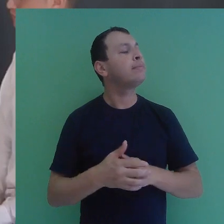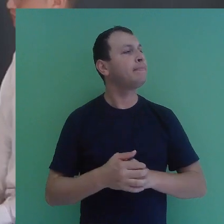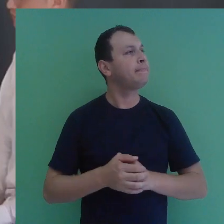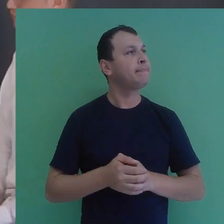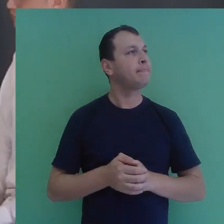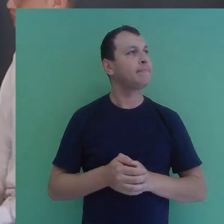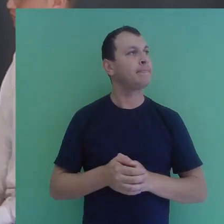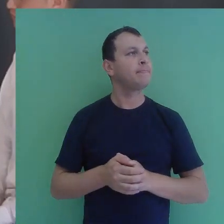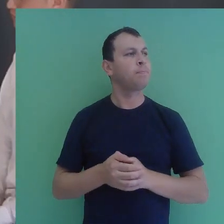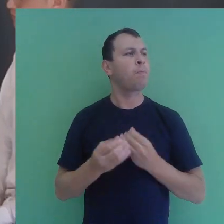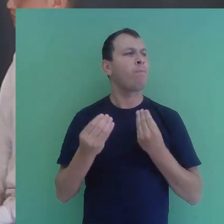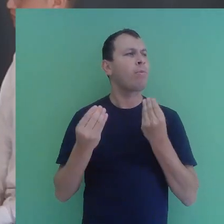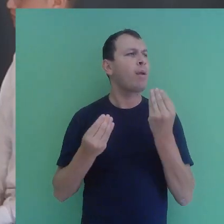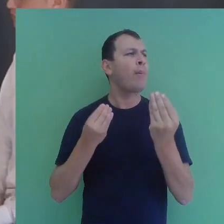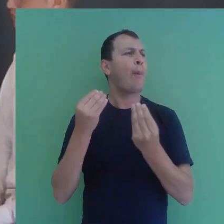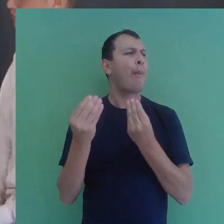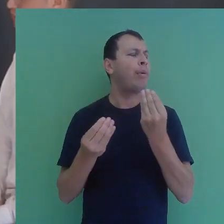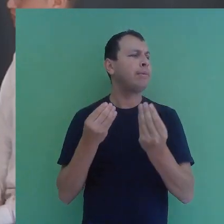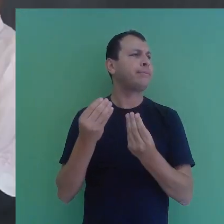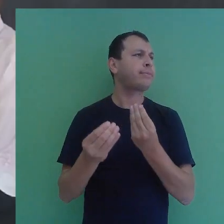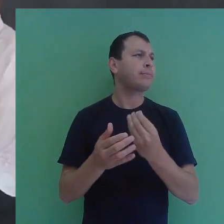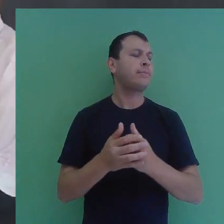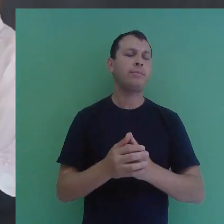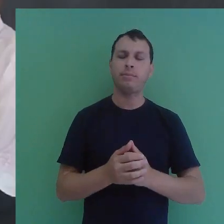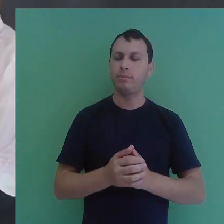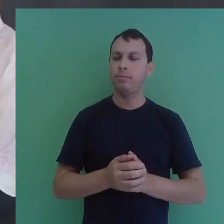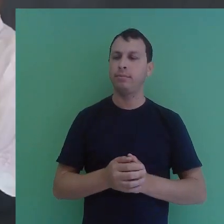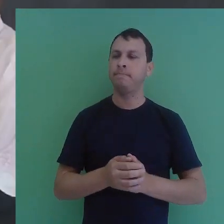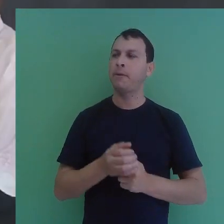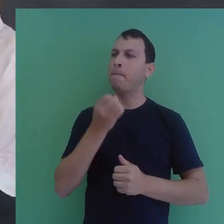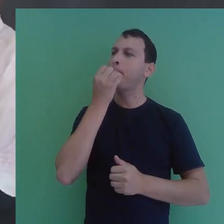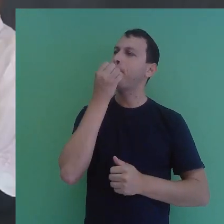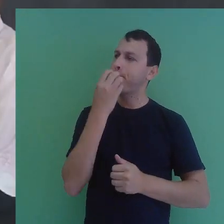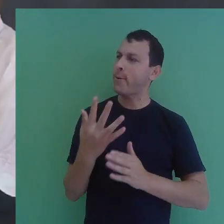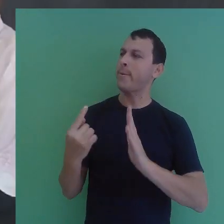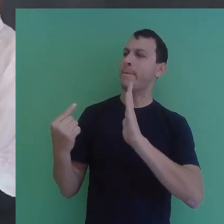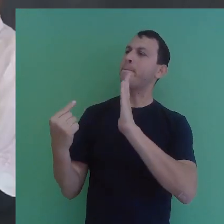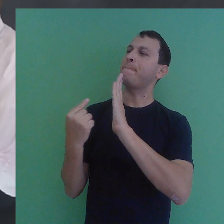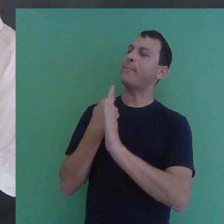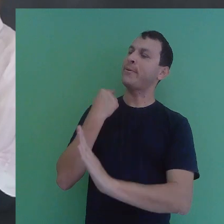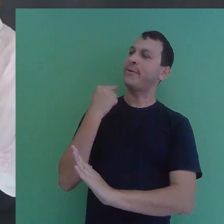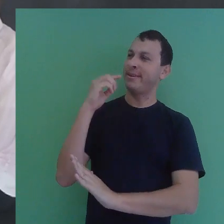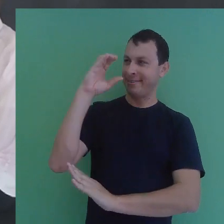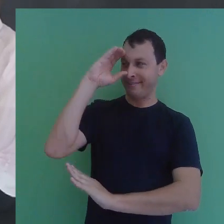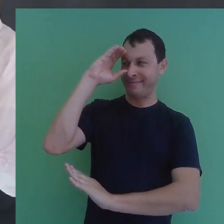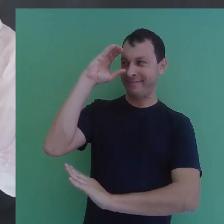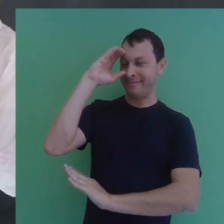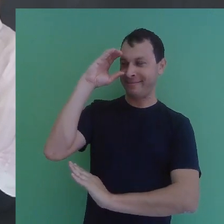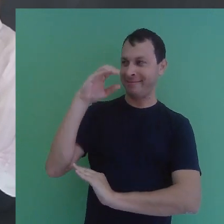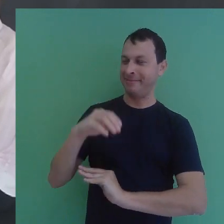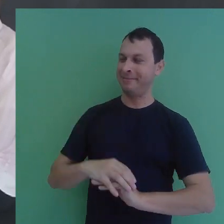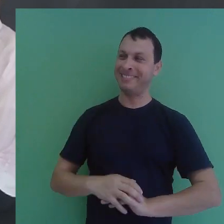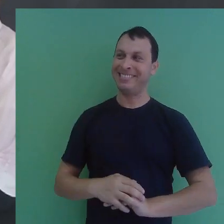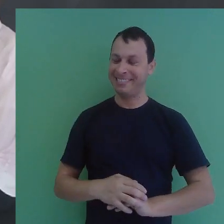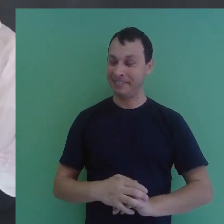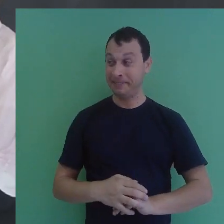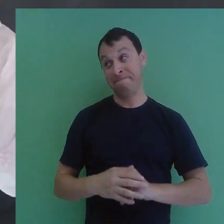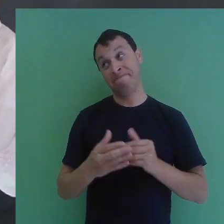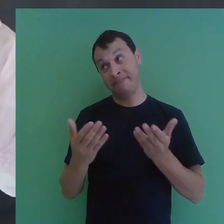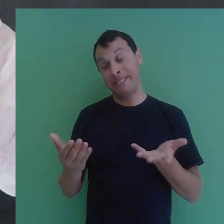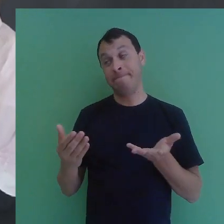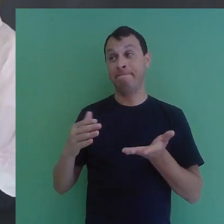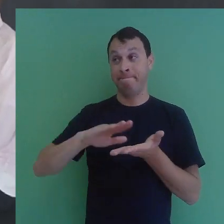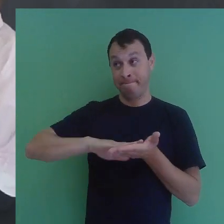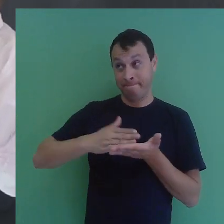sabe? Como conseguir emprego nessa área? Sim, muito boa essa pergunta, Cássio. Na verdade, para se